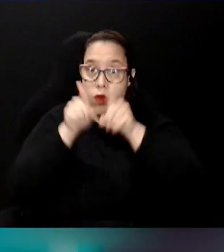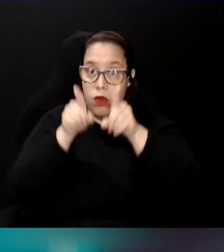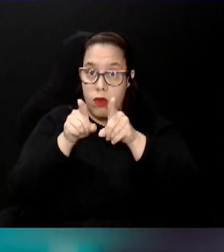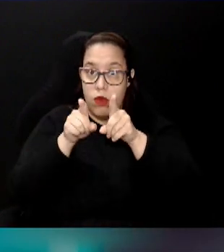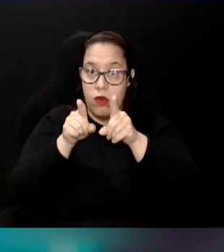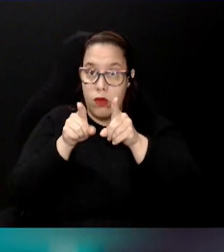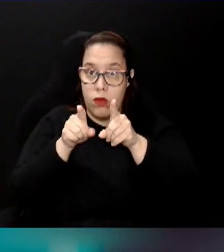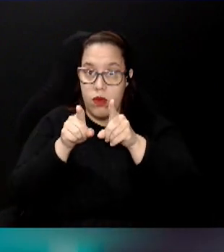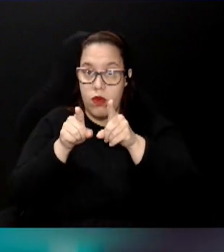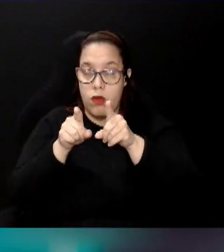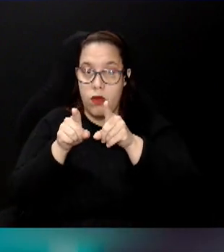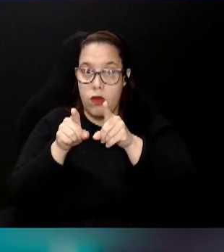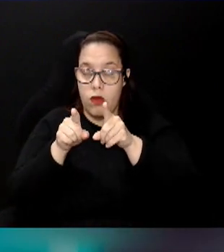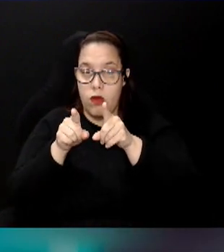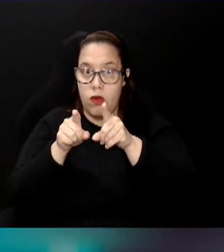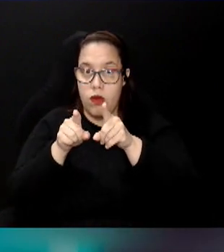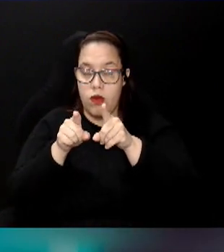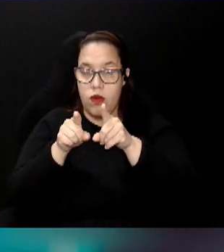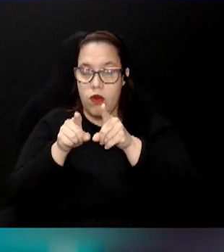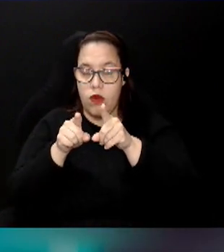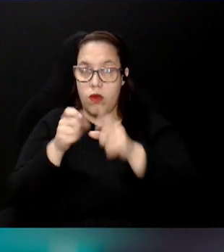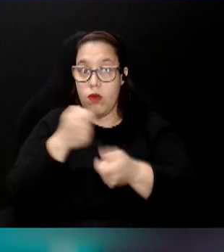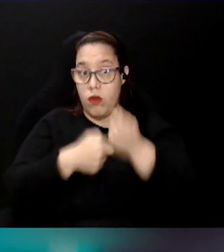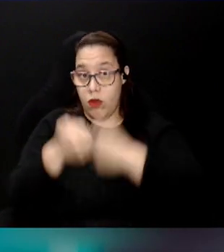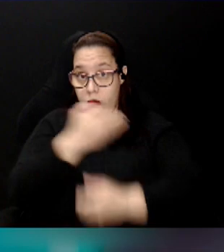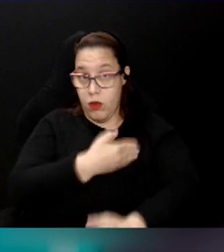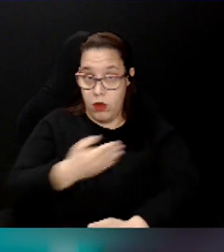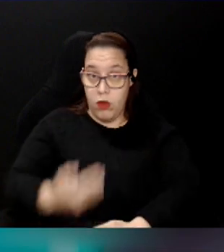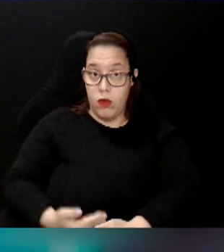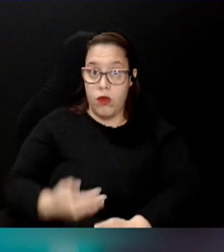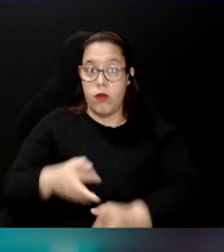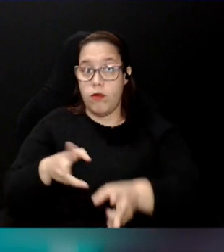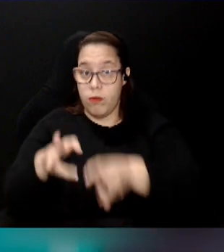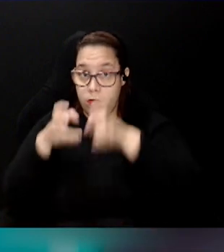da administração pública. Reconhece o quê?